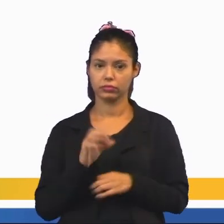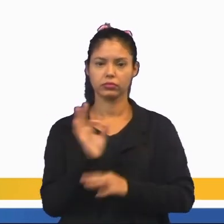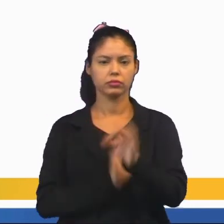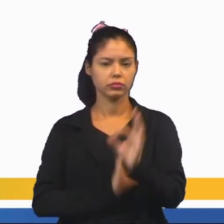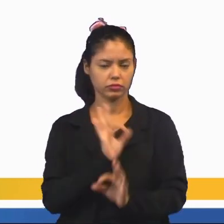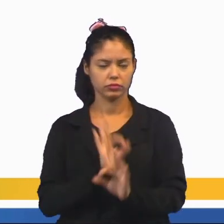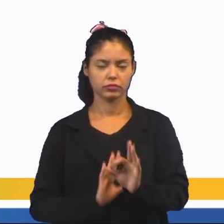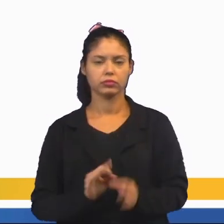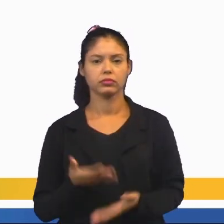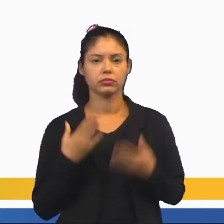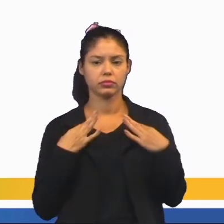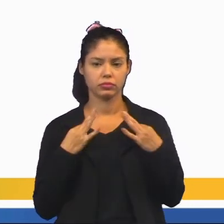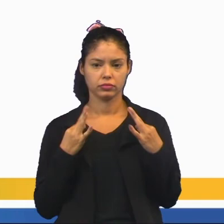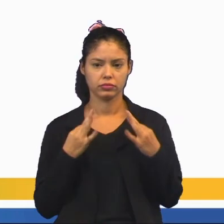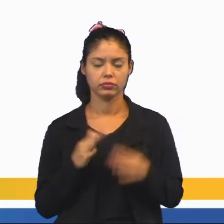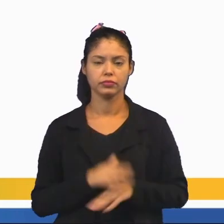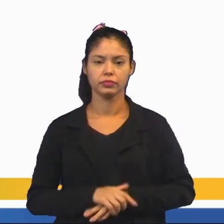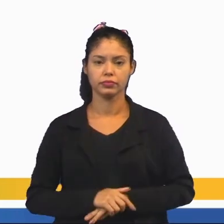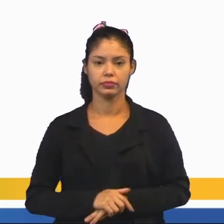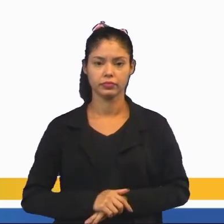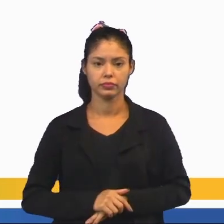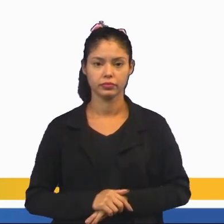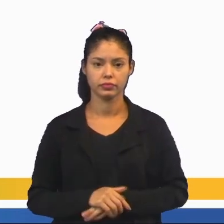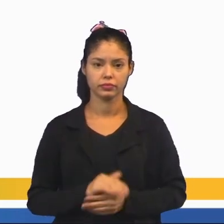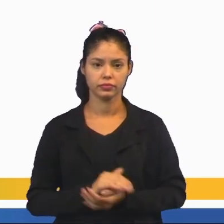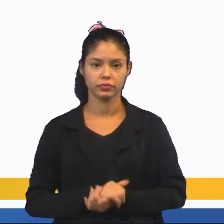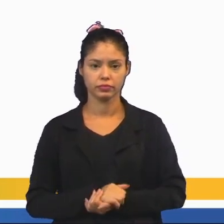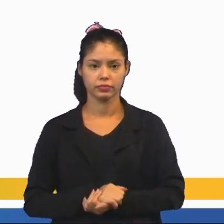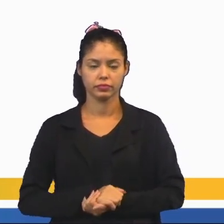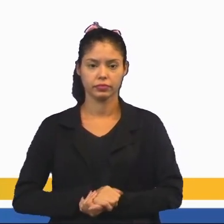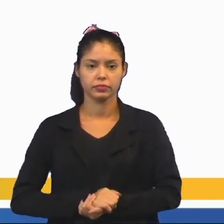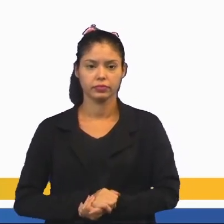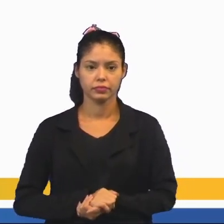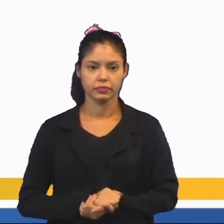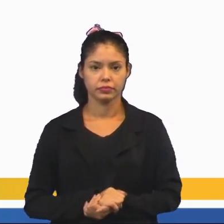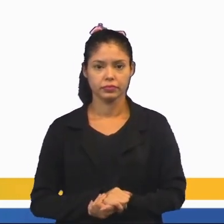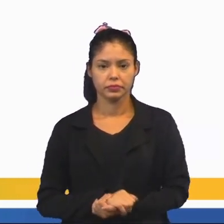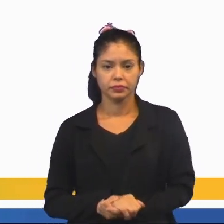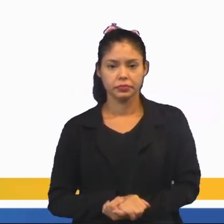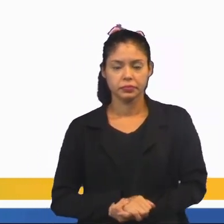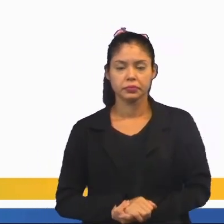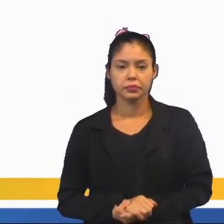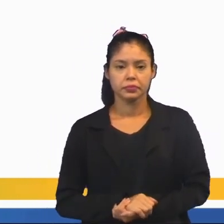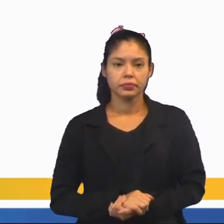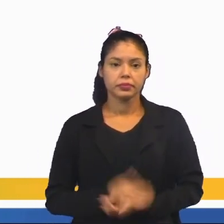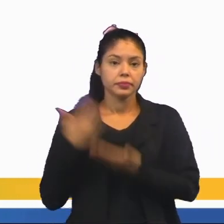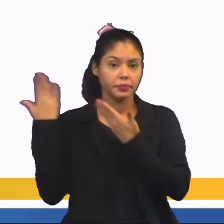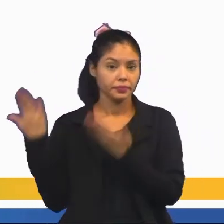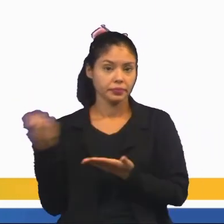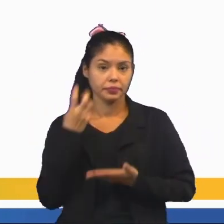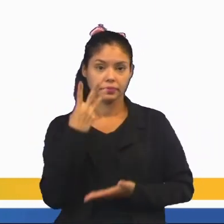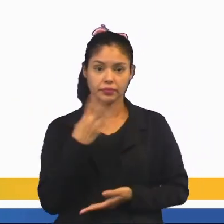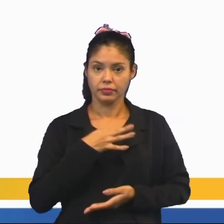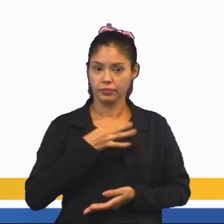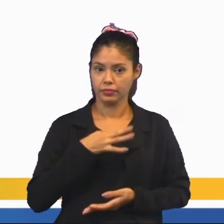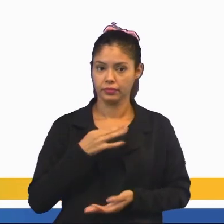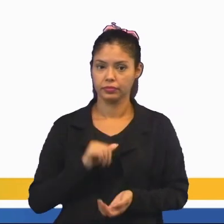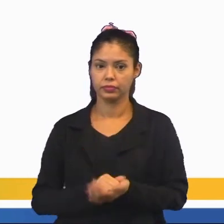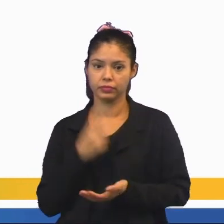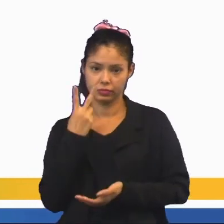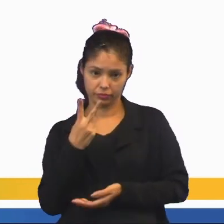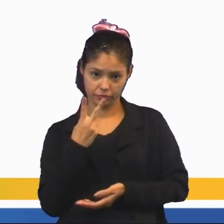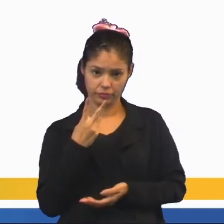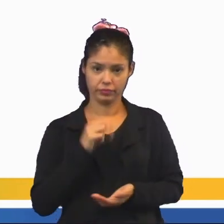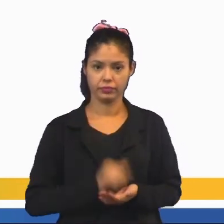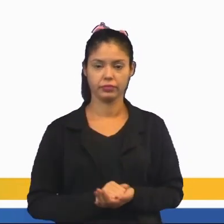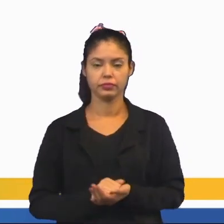12 possibilidades de organização das roupas. Olha só como ficou essa árvore, né? Nós temos 3 blusas e